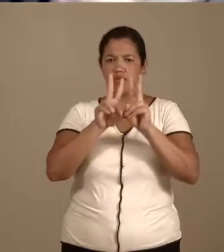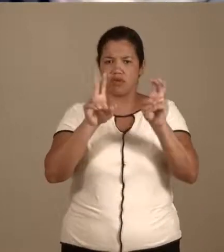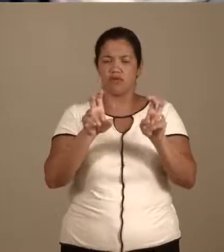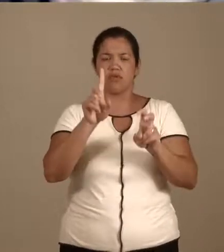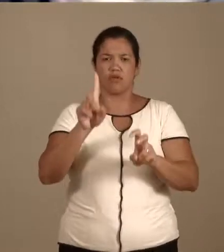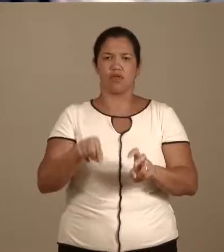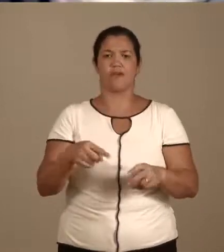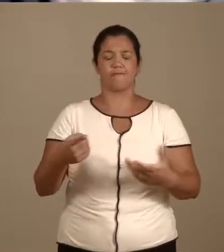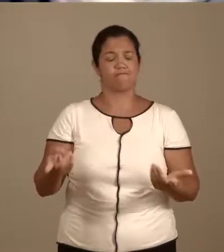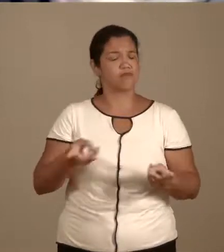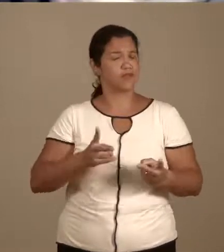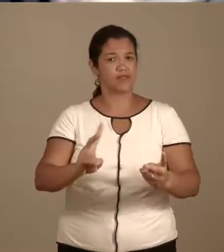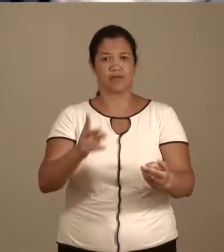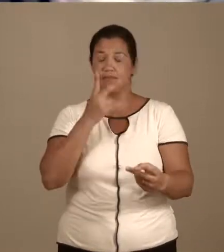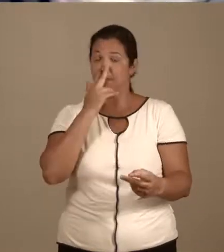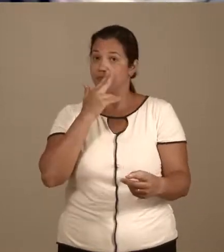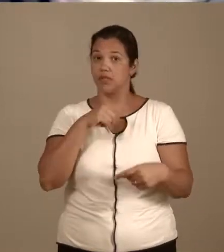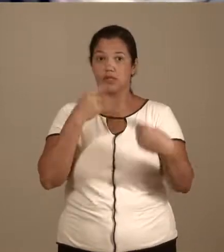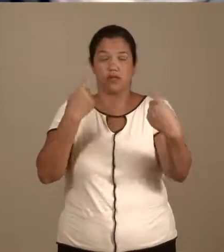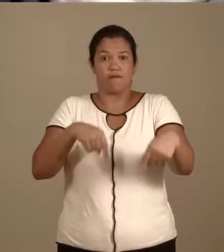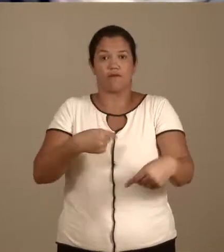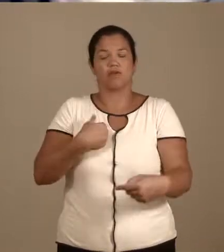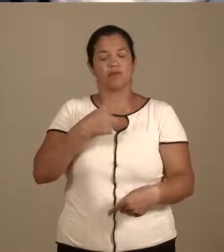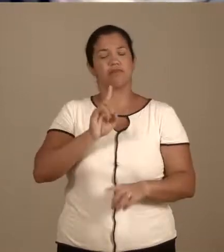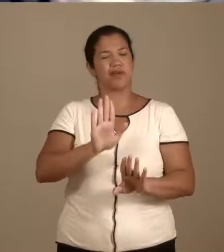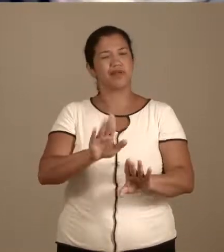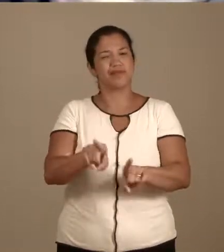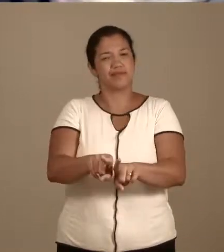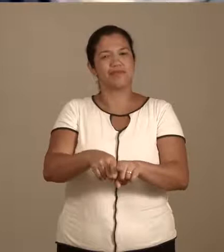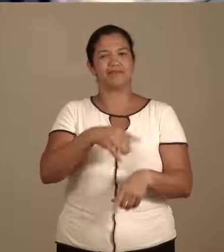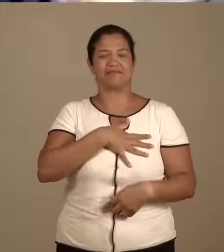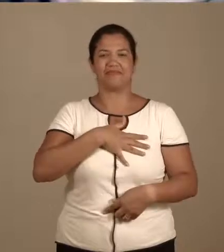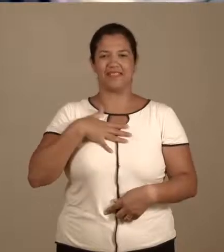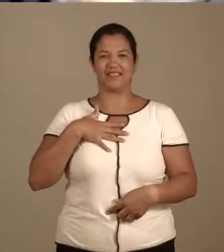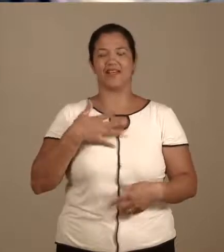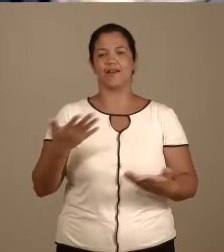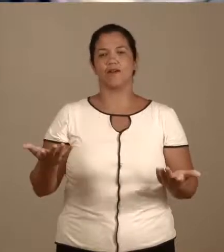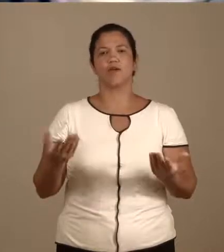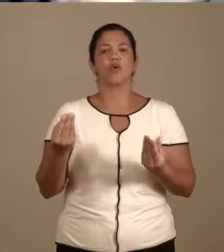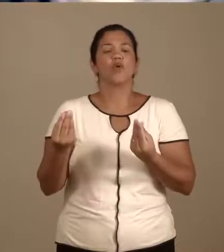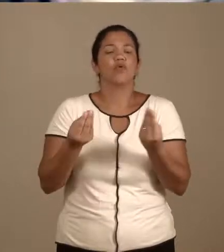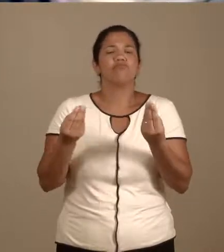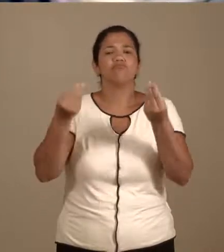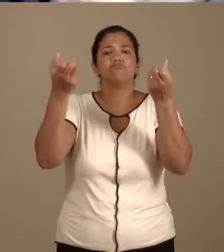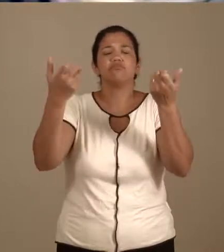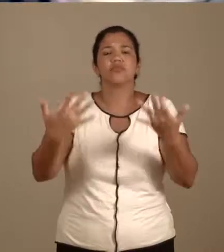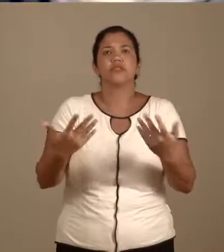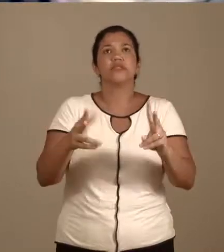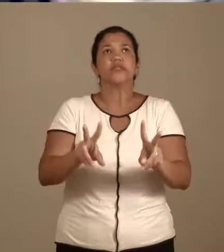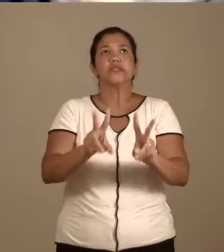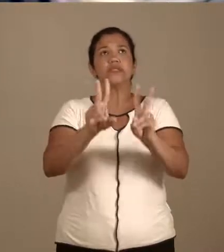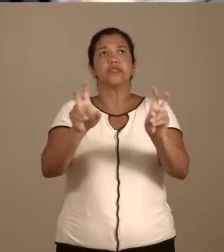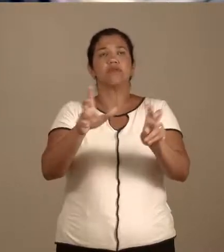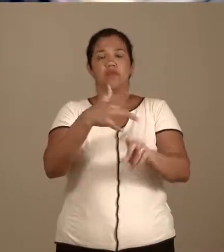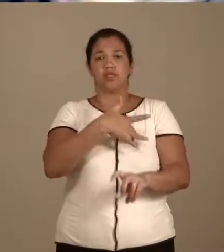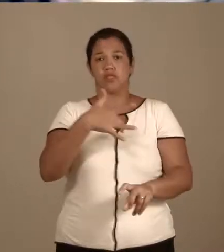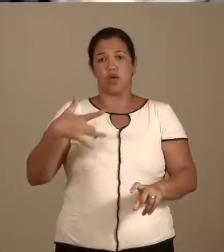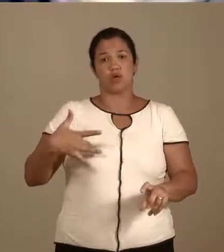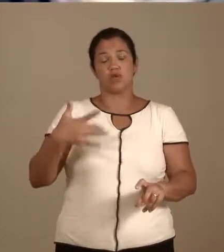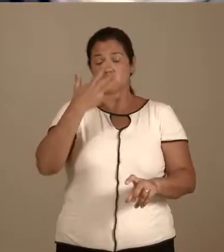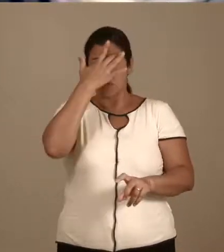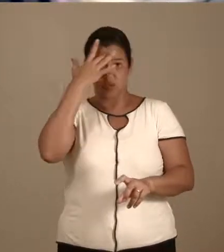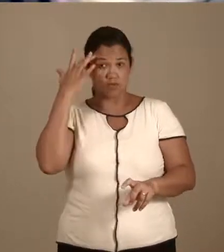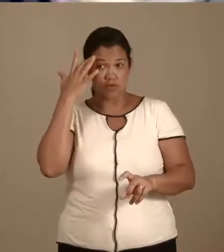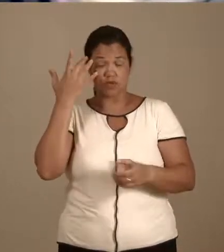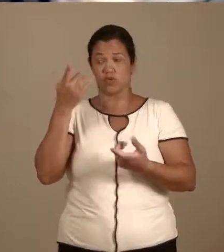temas é sempre um desafio muito grande, mas é um prazer também. O que nós podemos dizer em relação à saúde, às pessoas